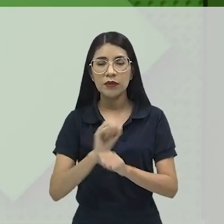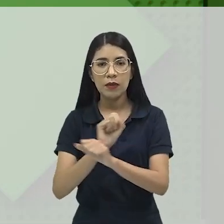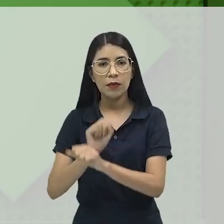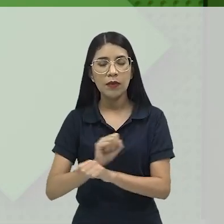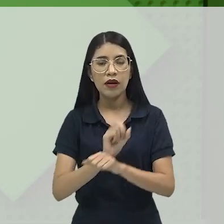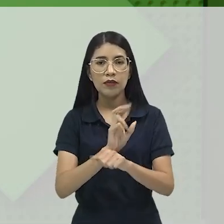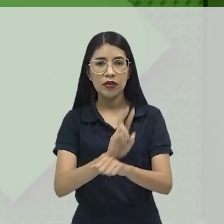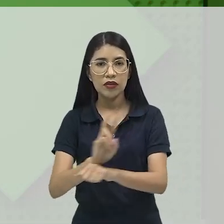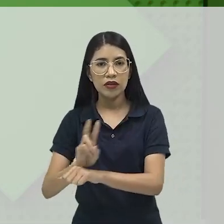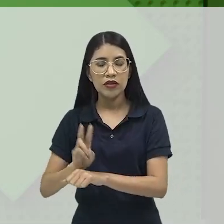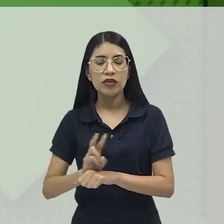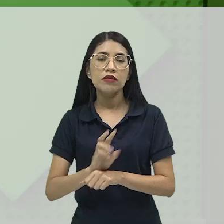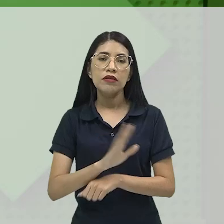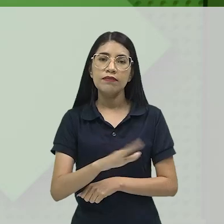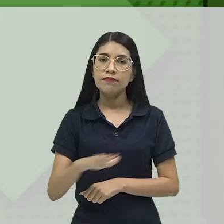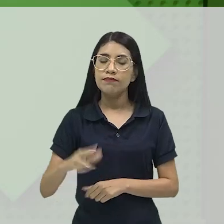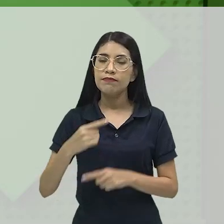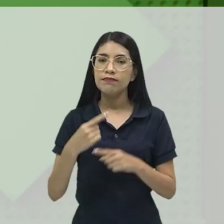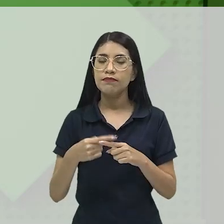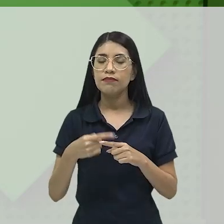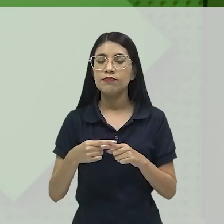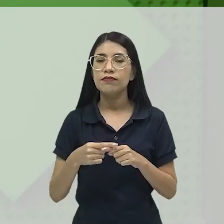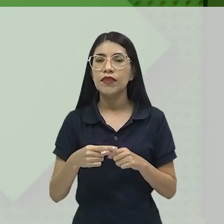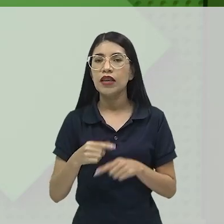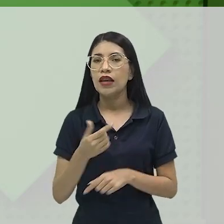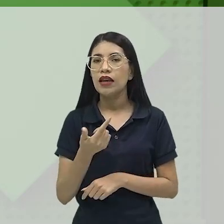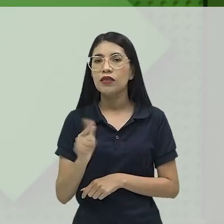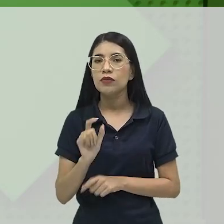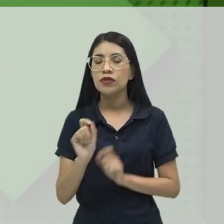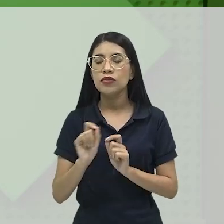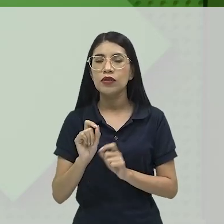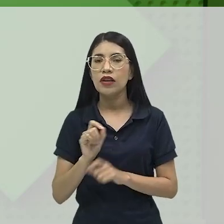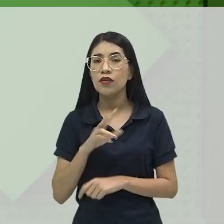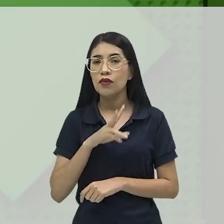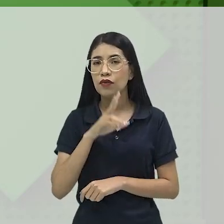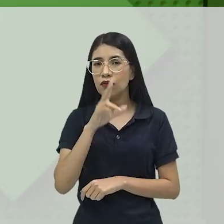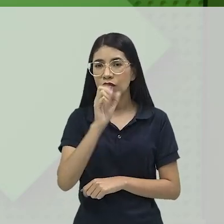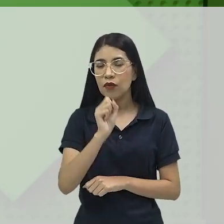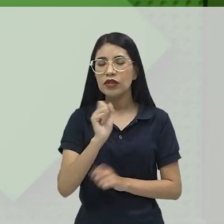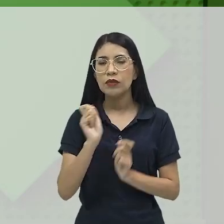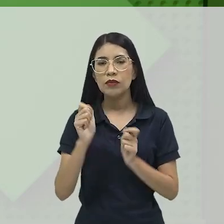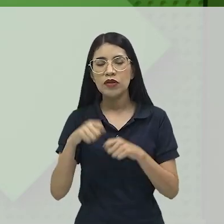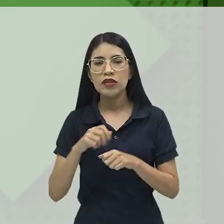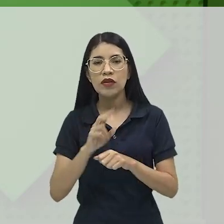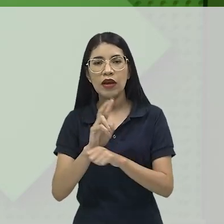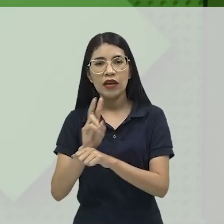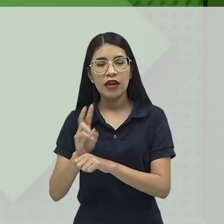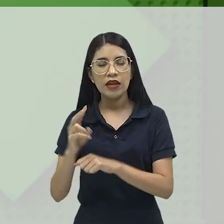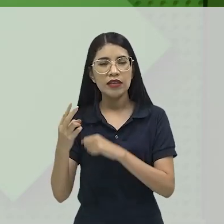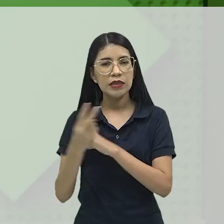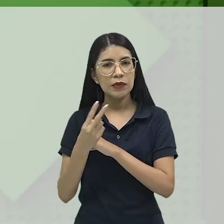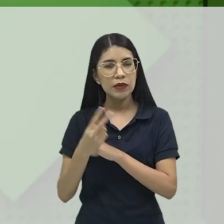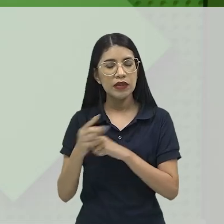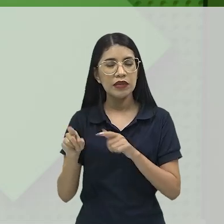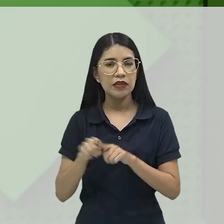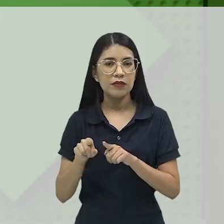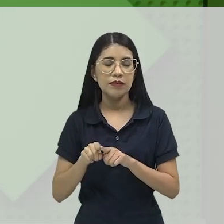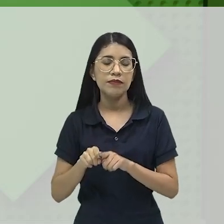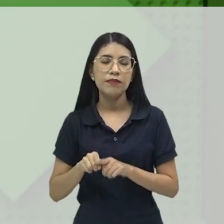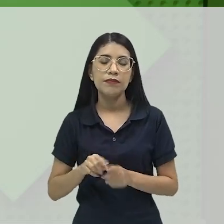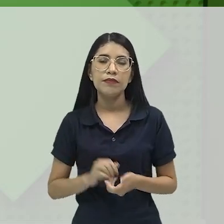defesa dessas crianças, porque afinal de contas elas não tinham ali forças para se defender, né? Uma criança ela é realmente